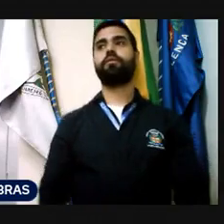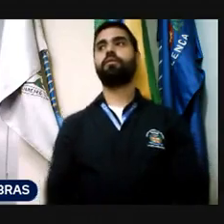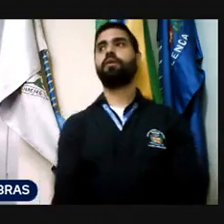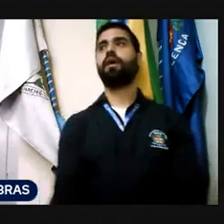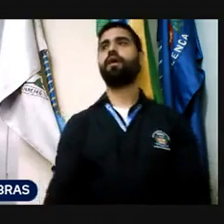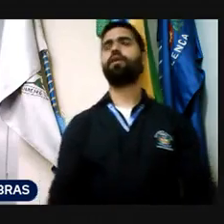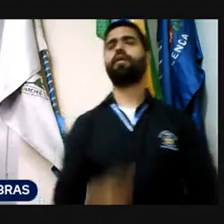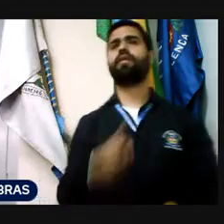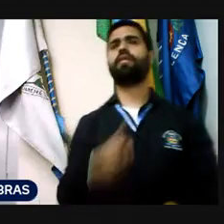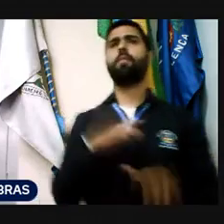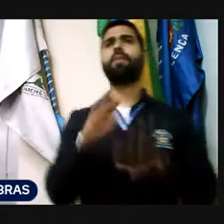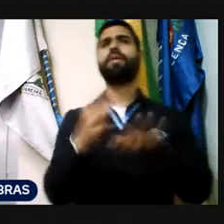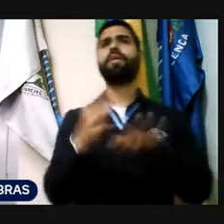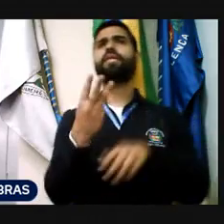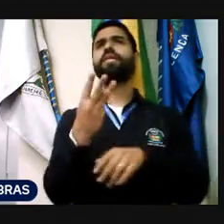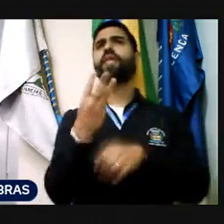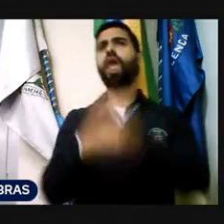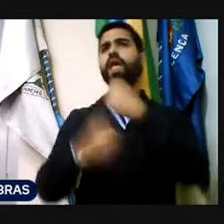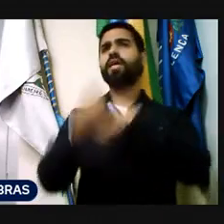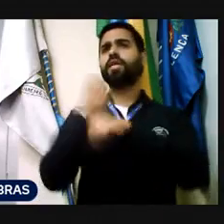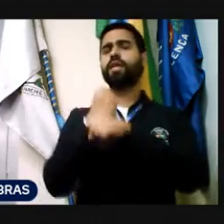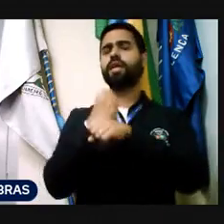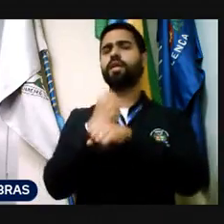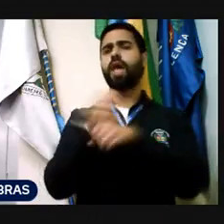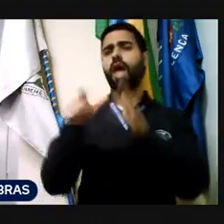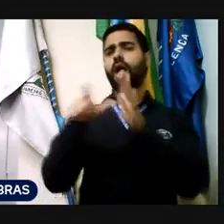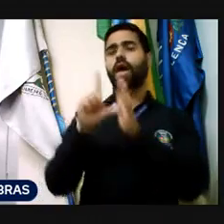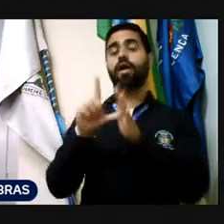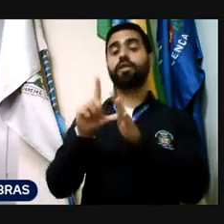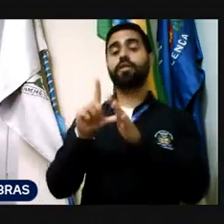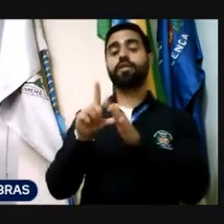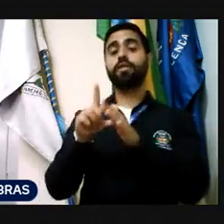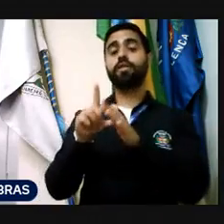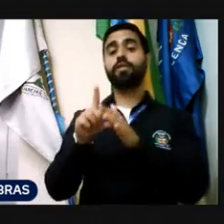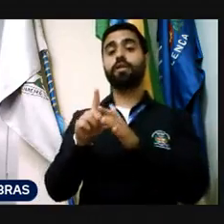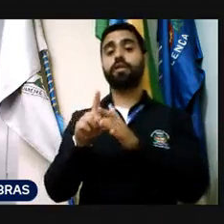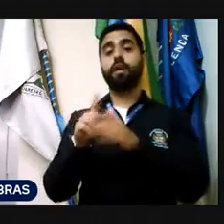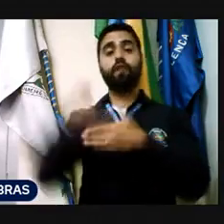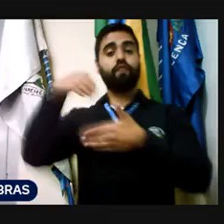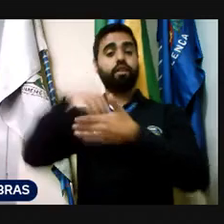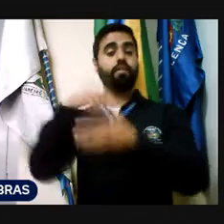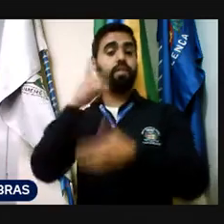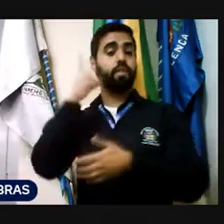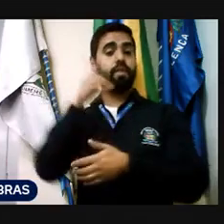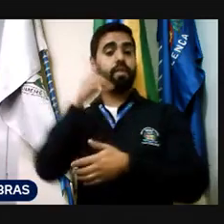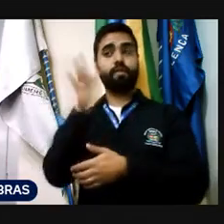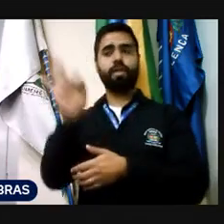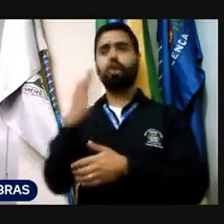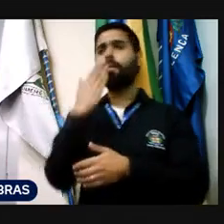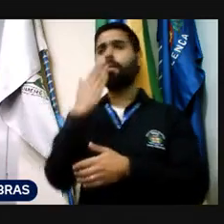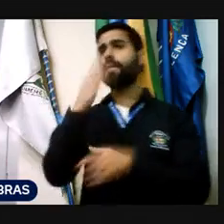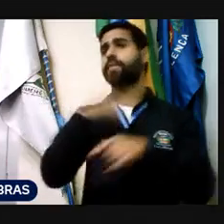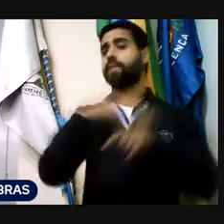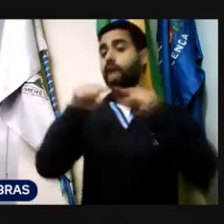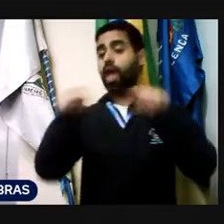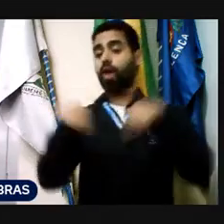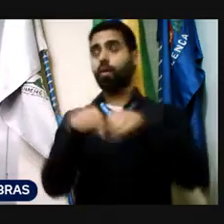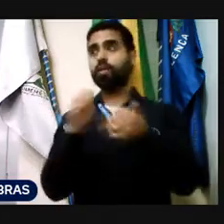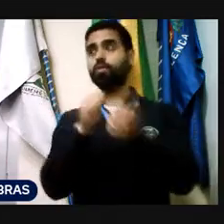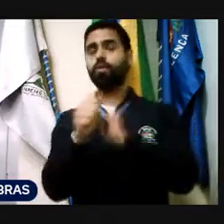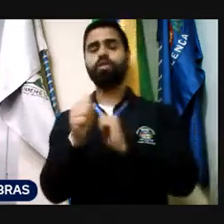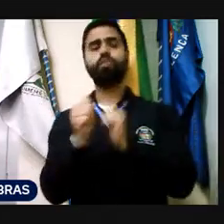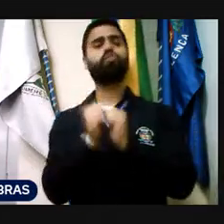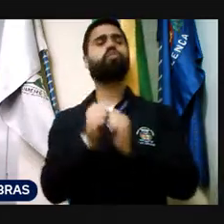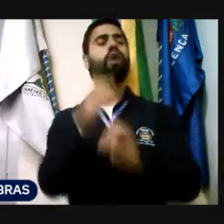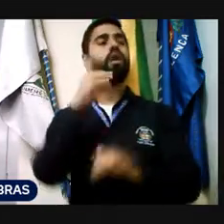3 anos atrás, antes da eleição de deputado federal, eu pedi essa quadra lá no bairro da Passagem, o nosso deputado